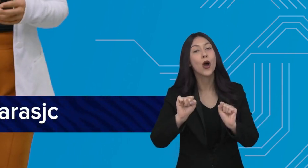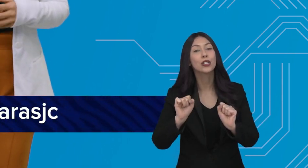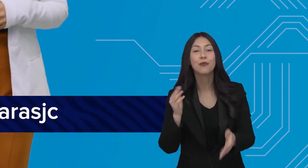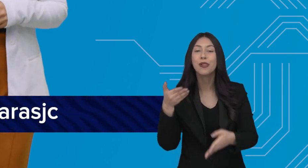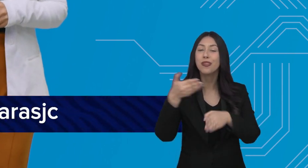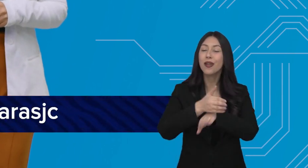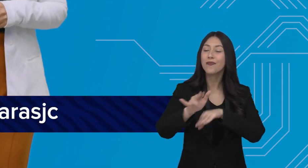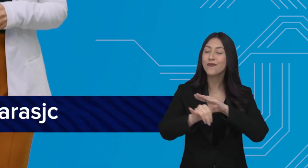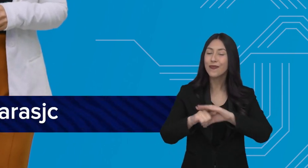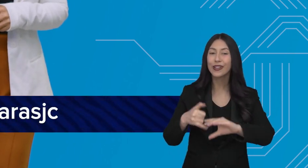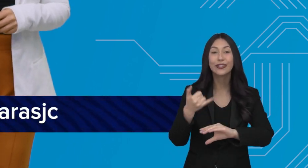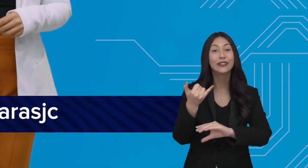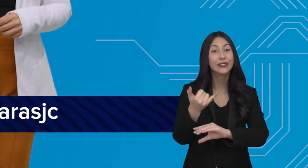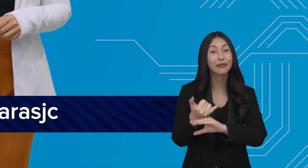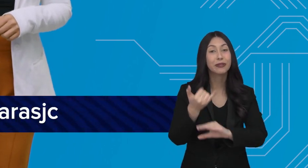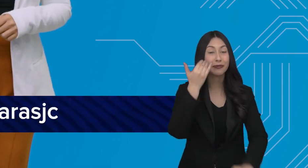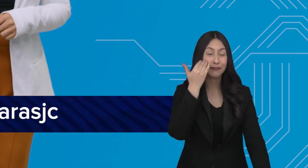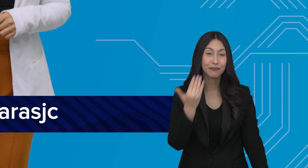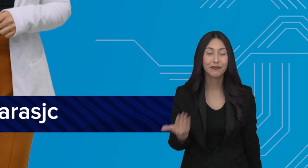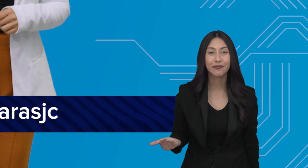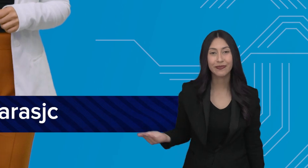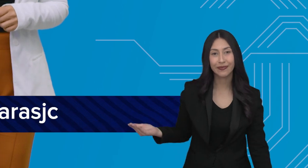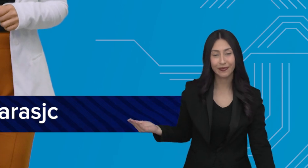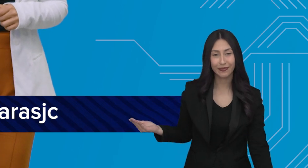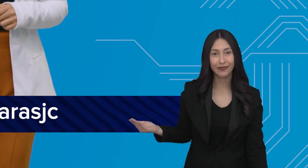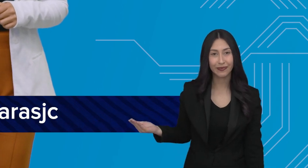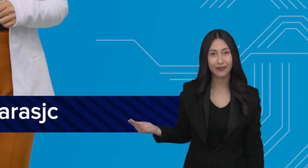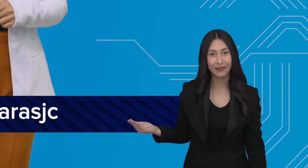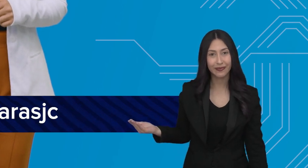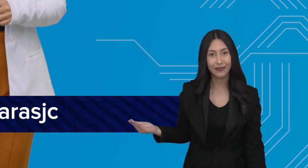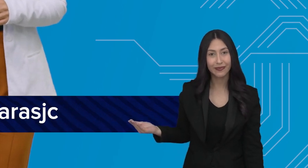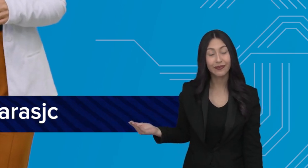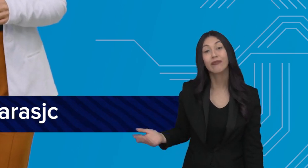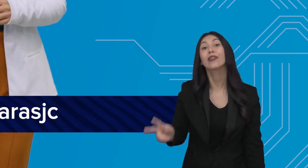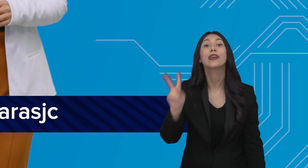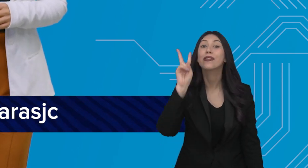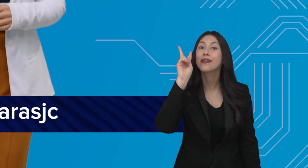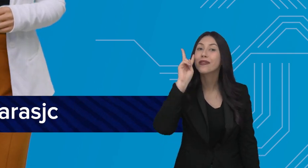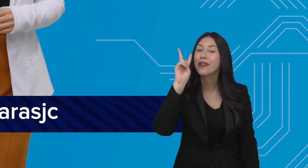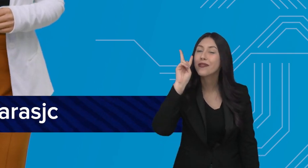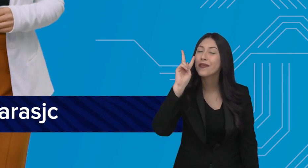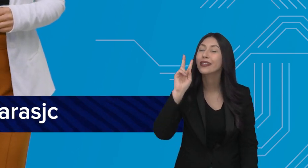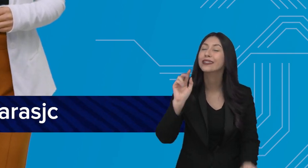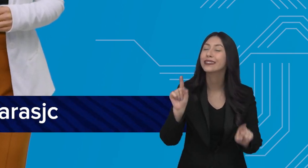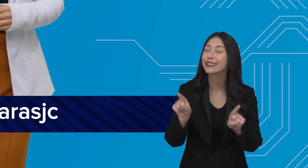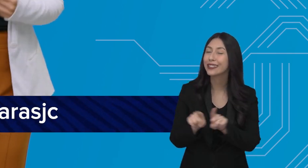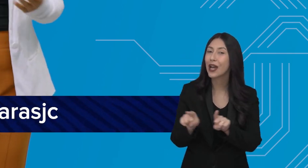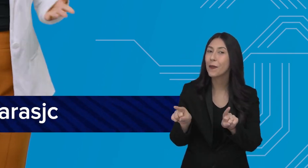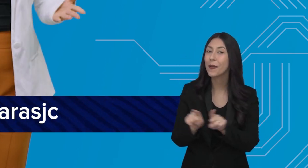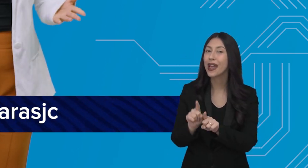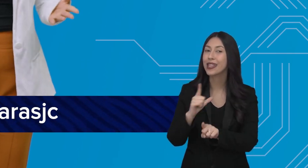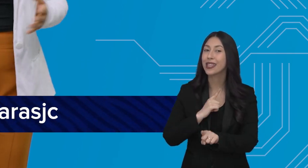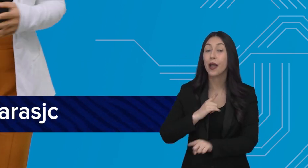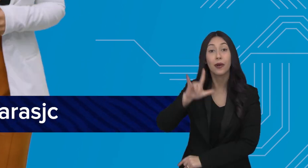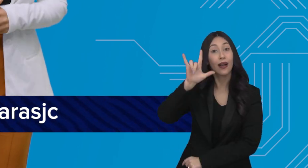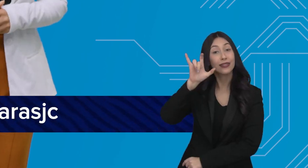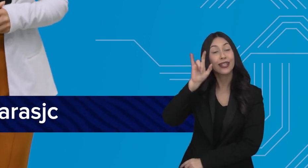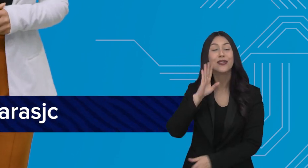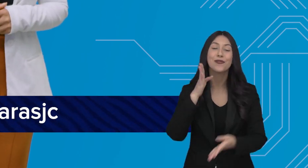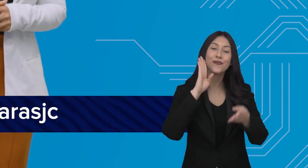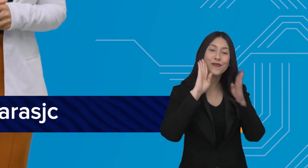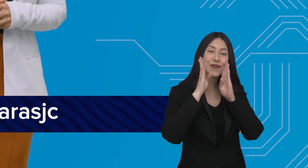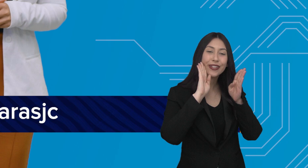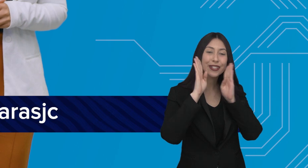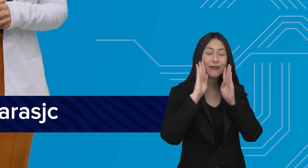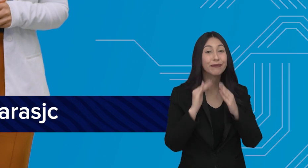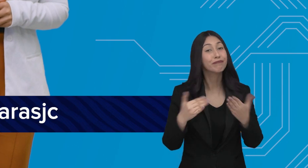é só acessar a nossa página do YouTube, TV Câmara SJC. Lembrando que também estamos no Instagram